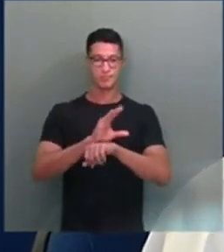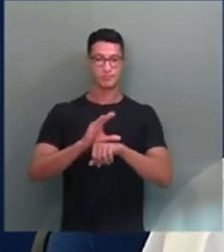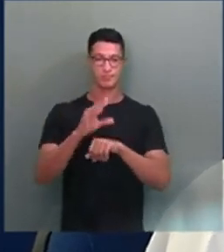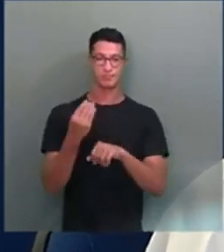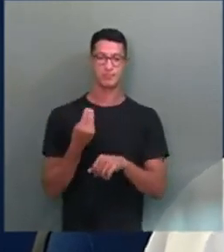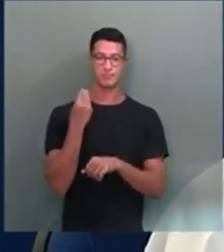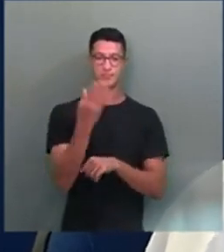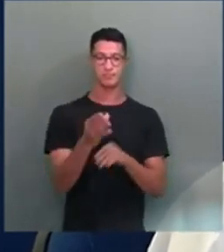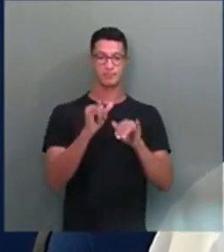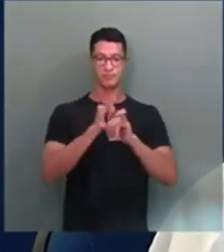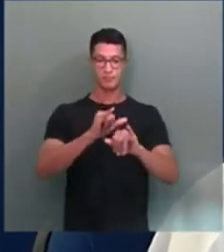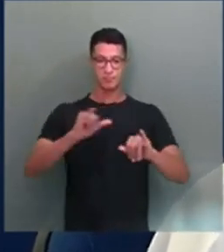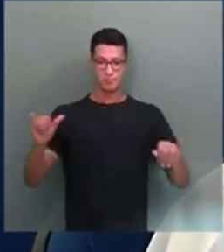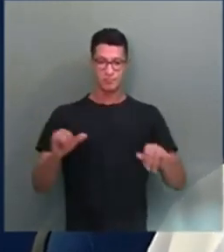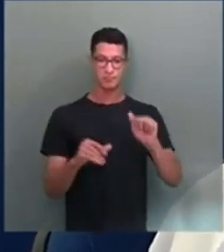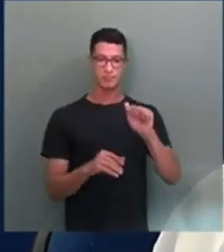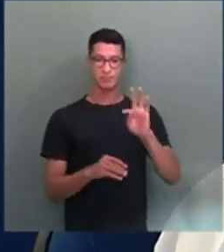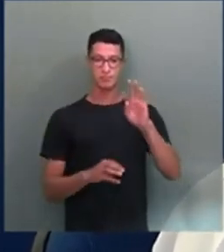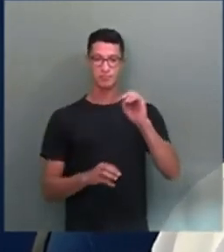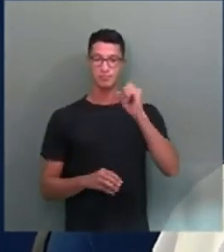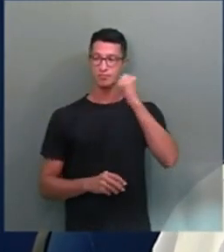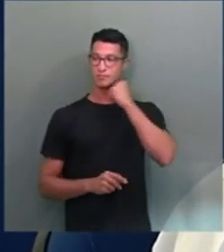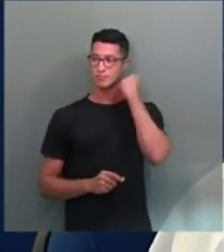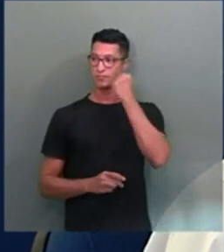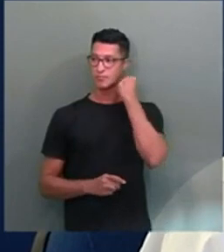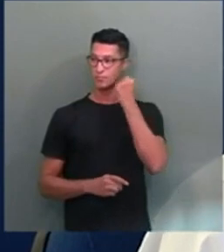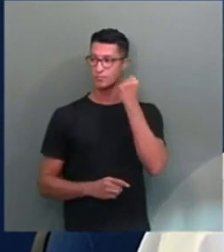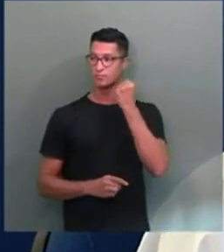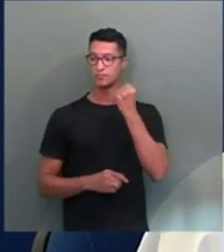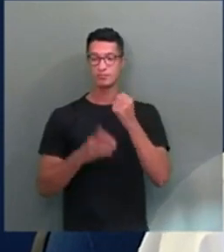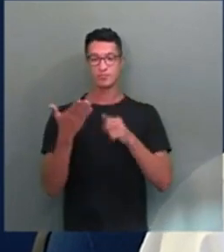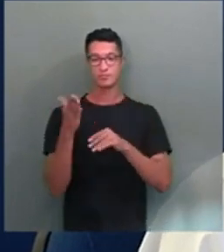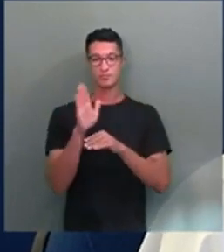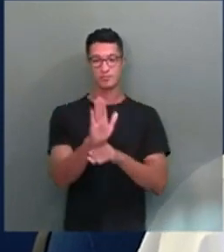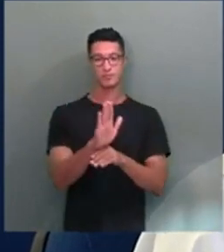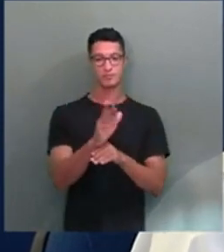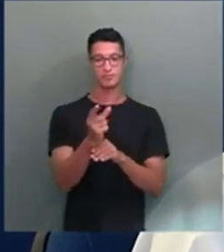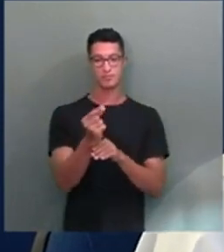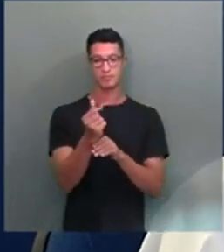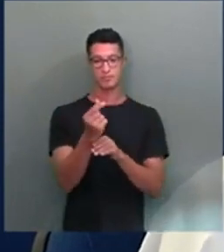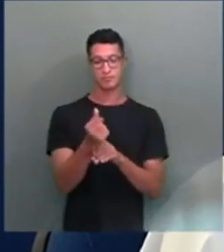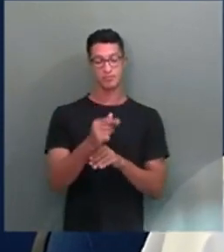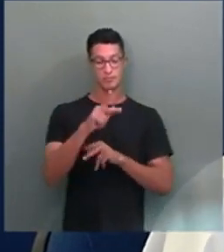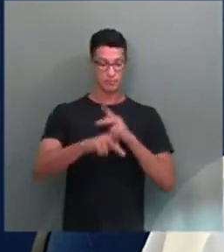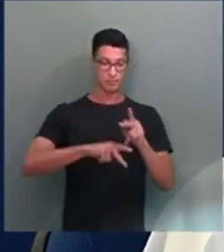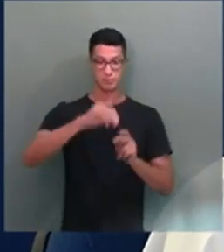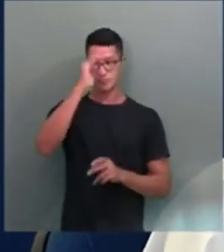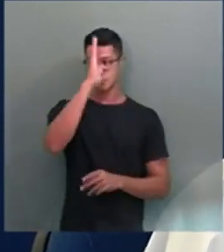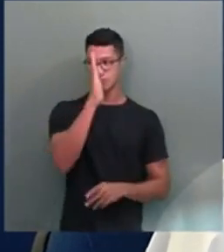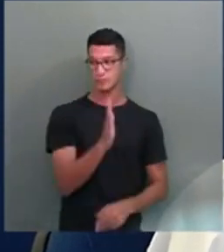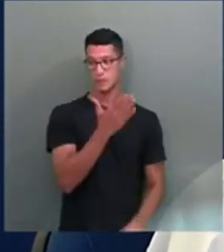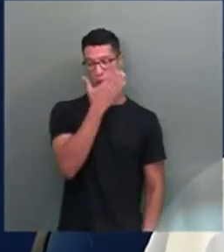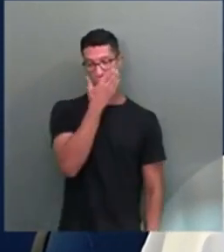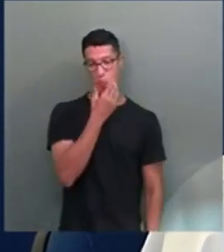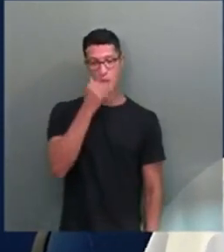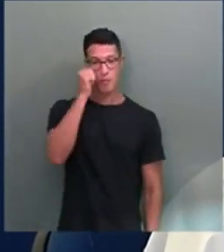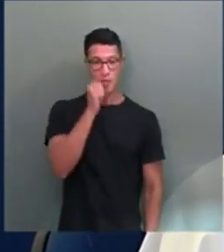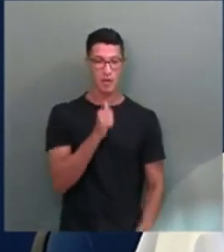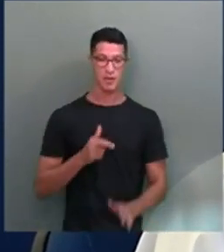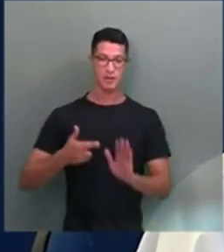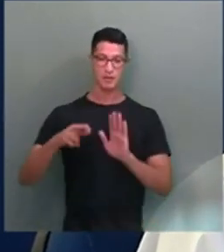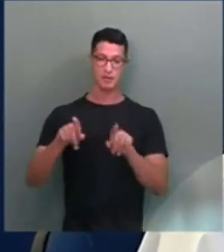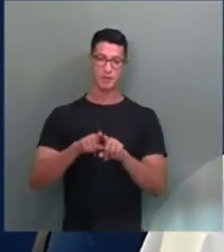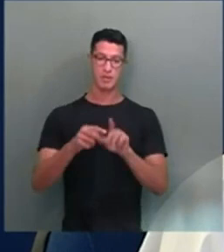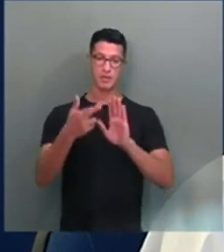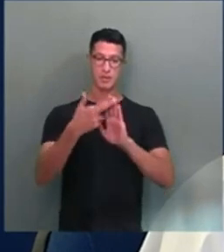dar publicidade aos atos dos senadores no socorro financeiro a brasileiros e brasileiras e na regulamentação